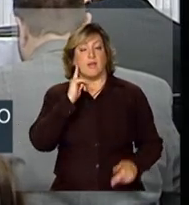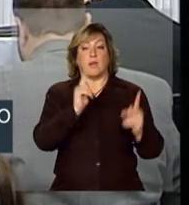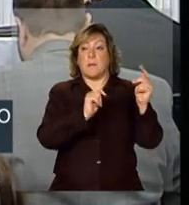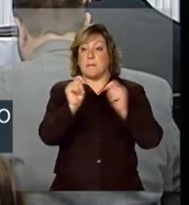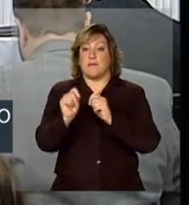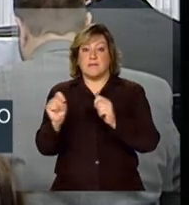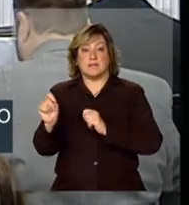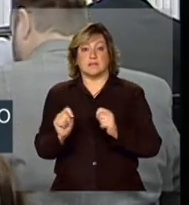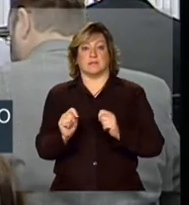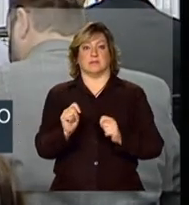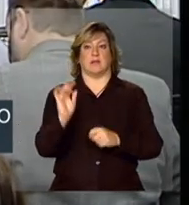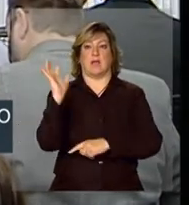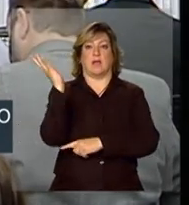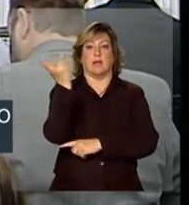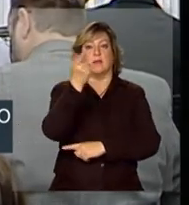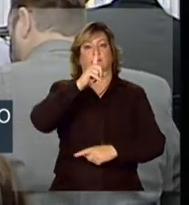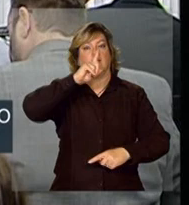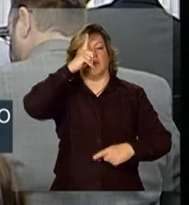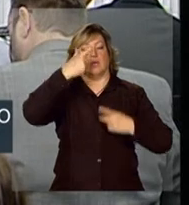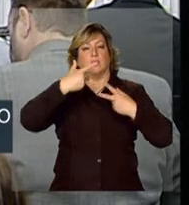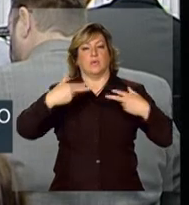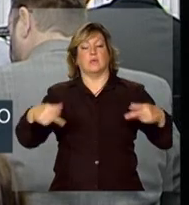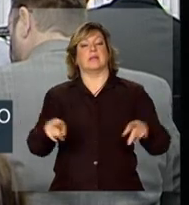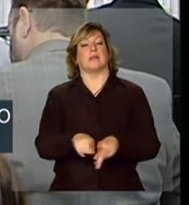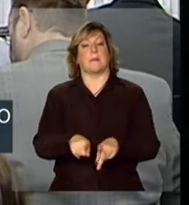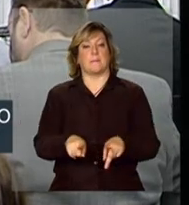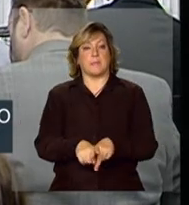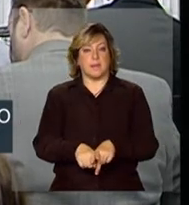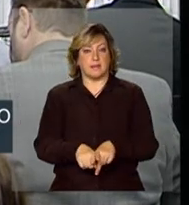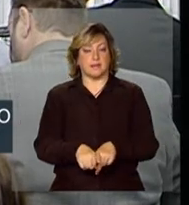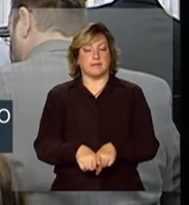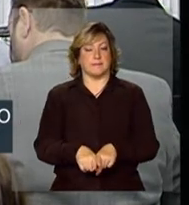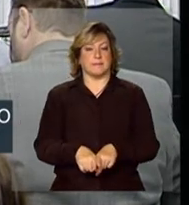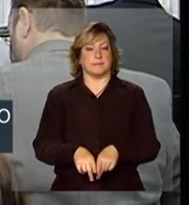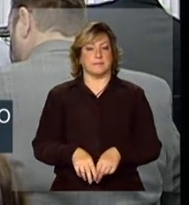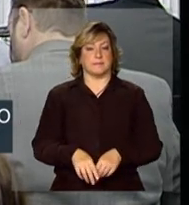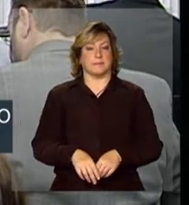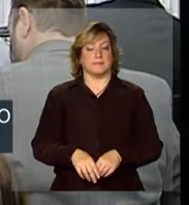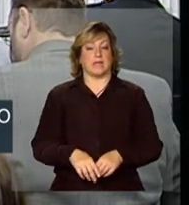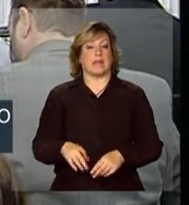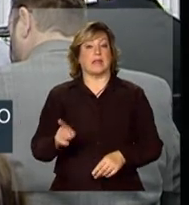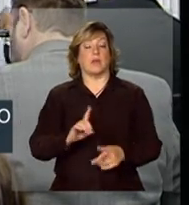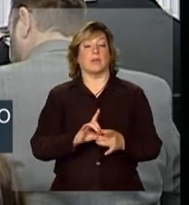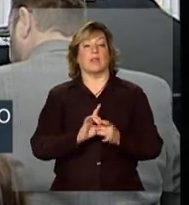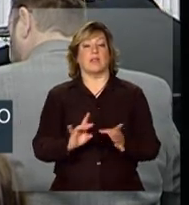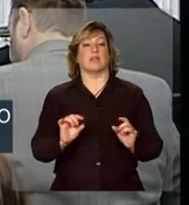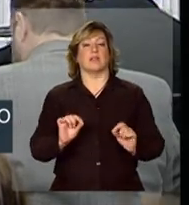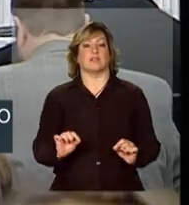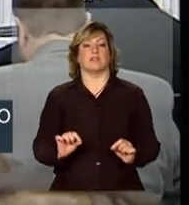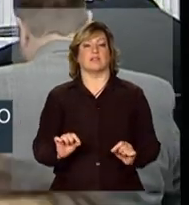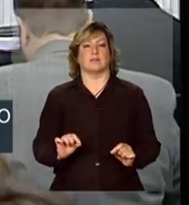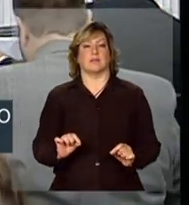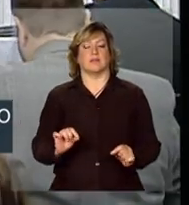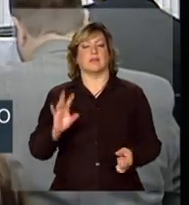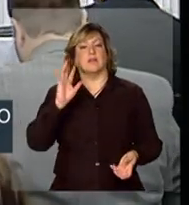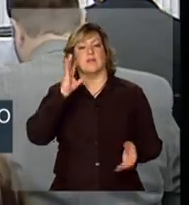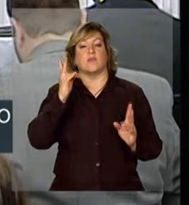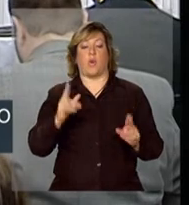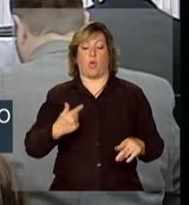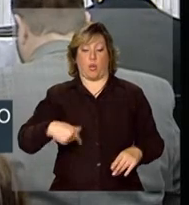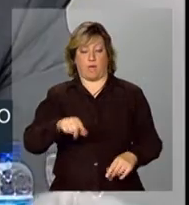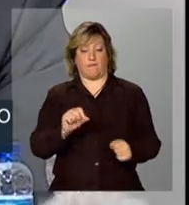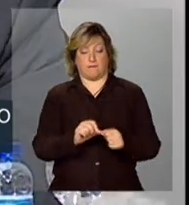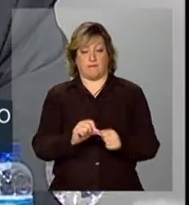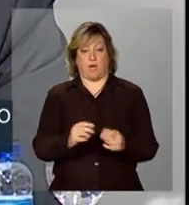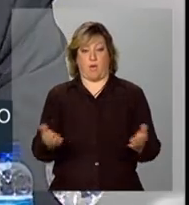prevenção e evidentemente de não deixar e eventualmente até como nós estamos fazendo